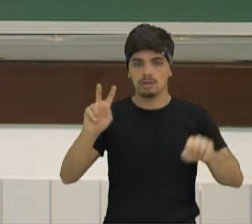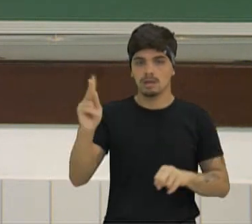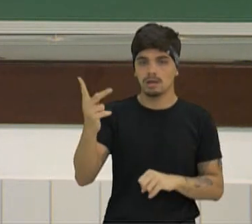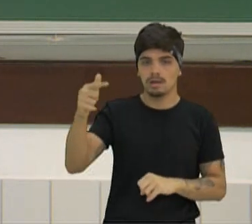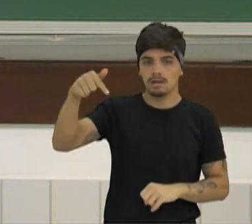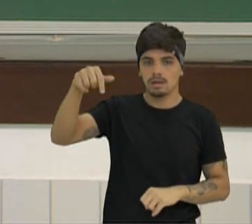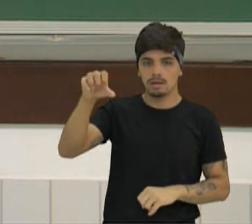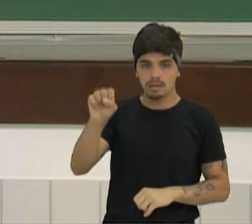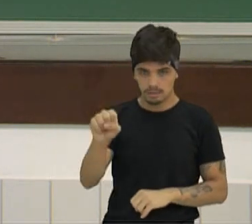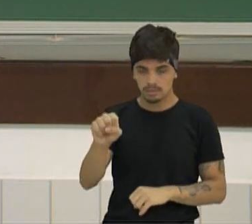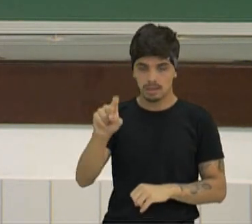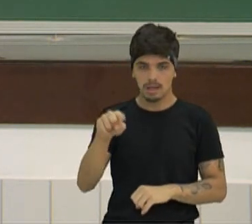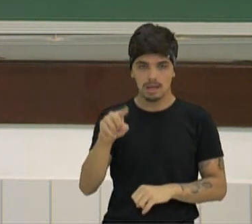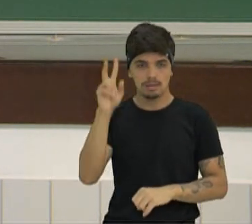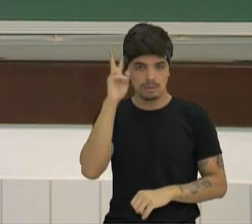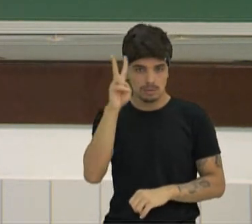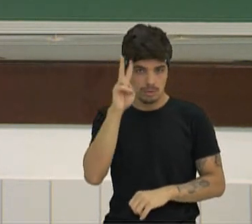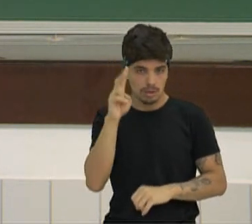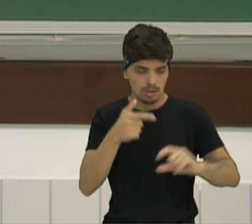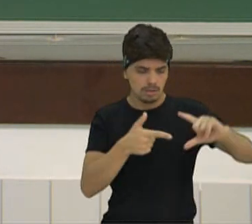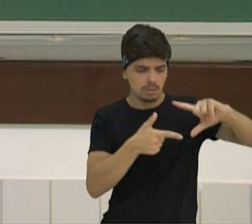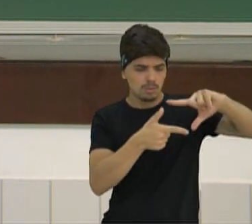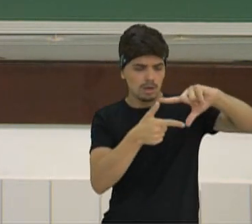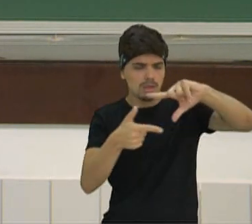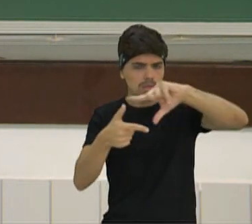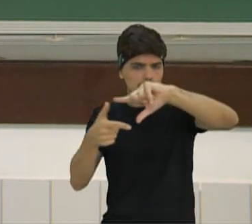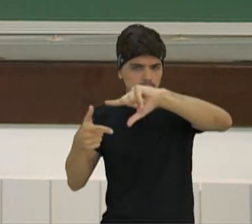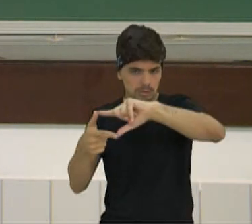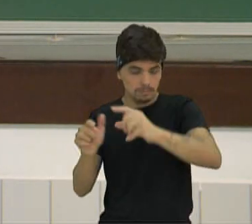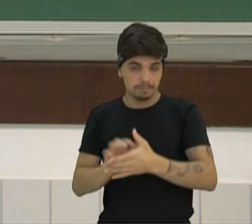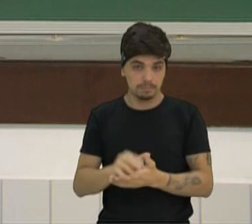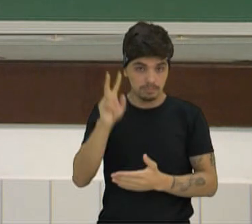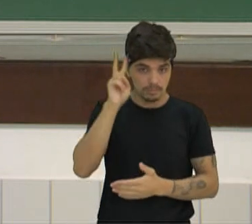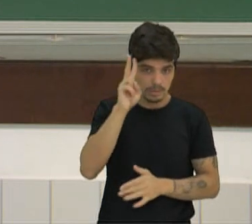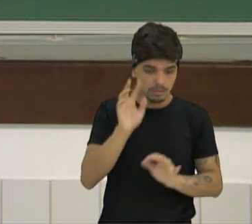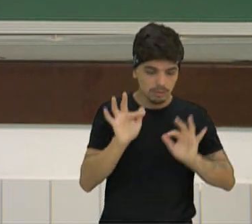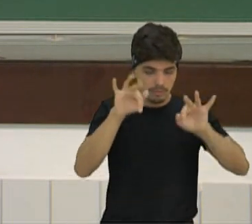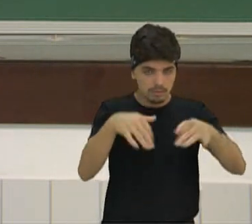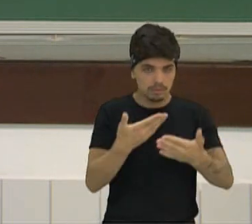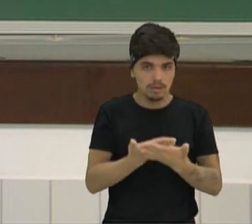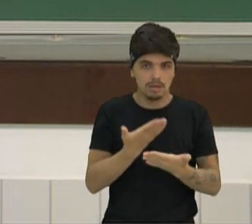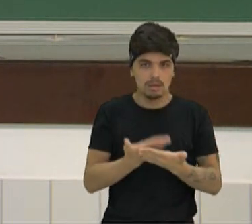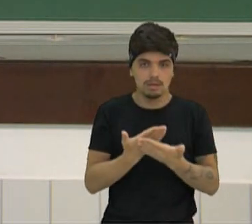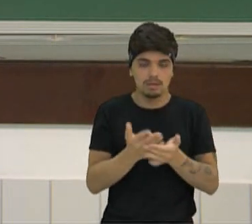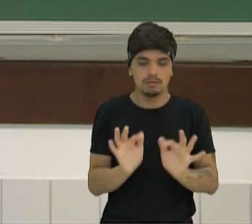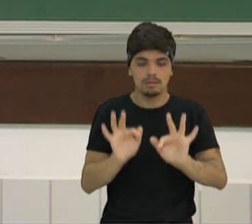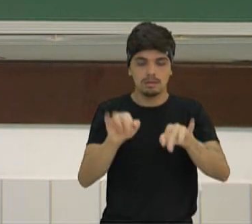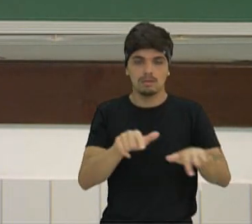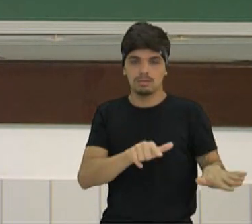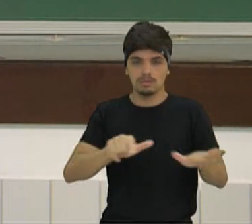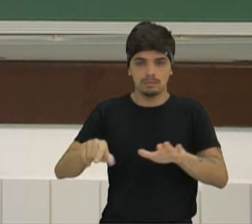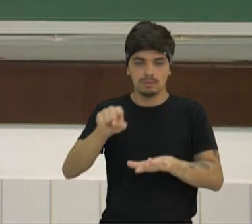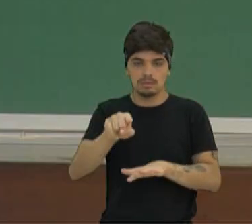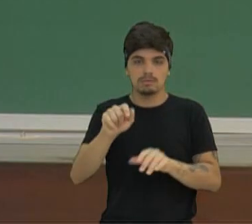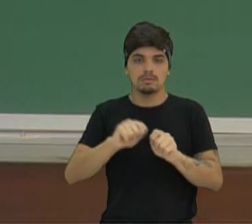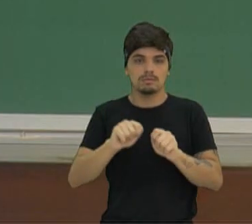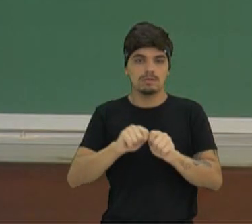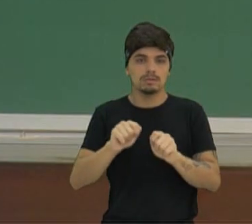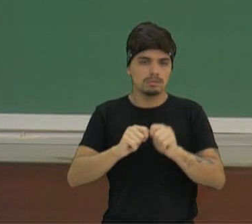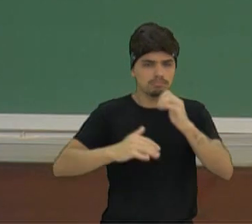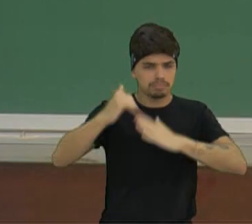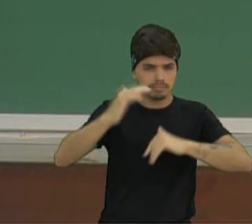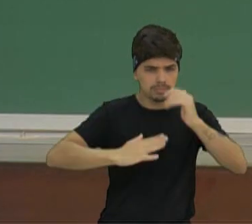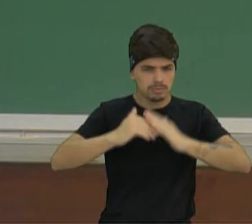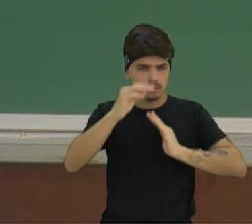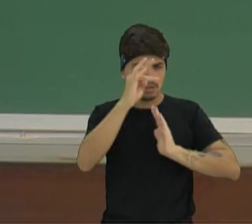HQ que é história em quadrinhos lembre-se que ao final dessas aulas ao final dessa semana mas seria a fazer uma